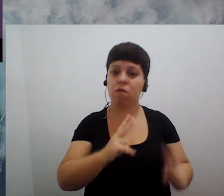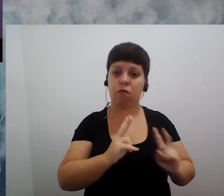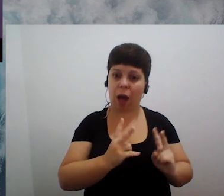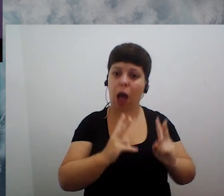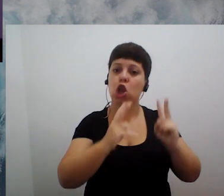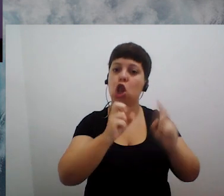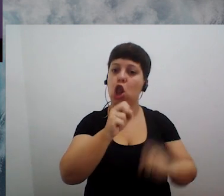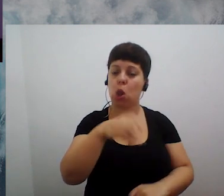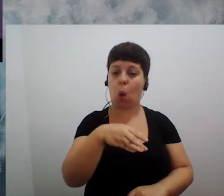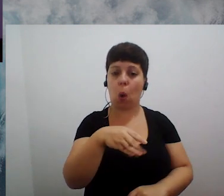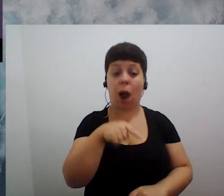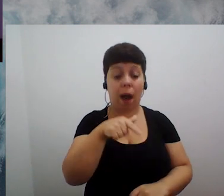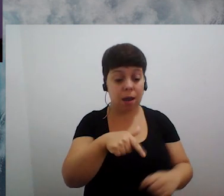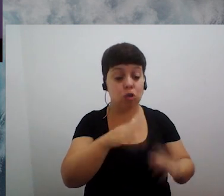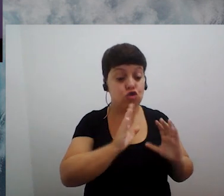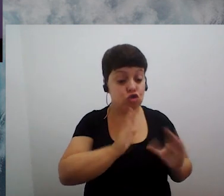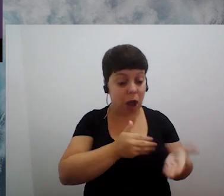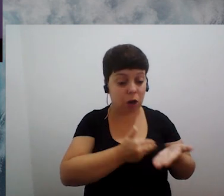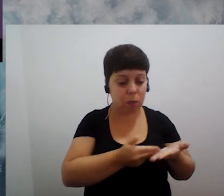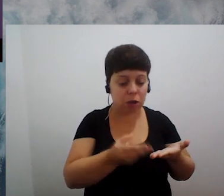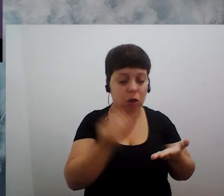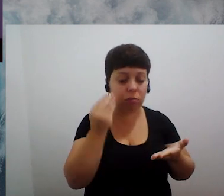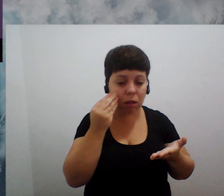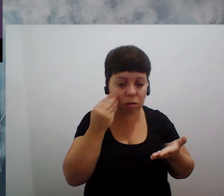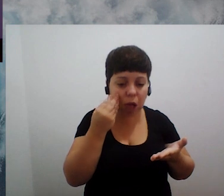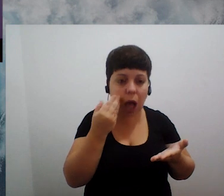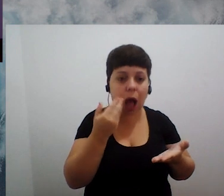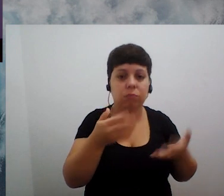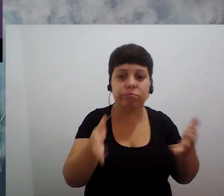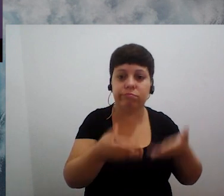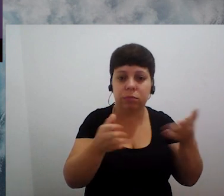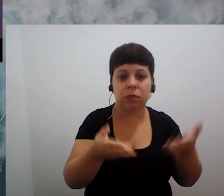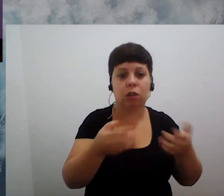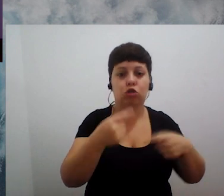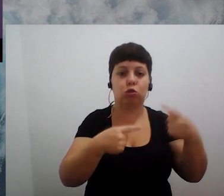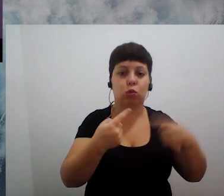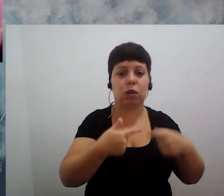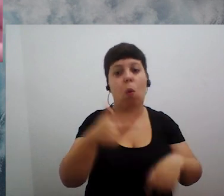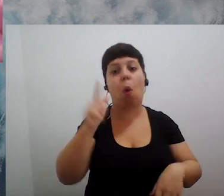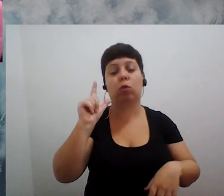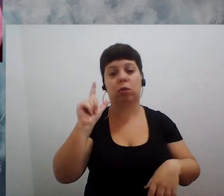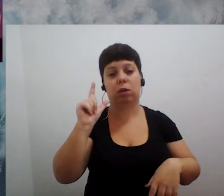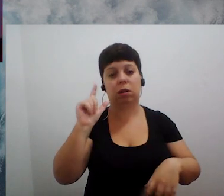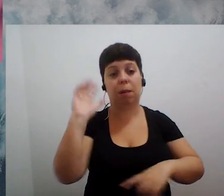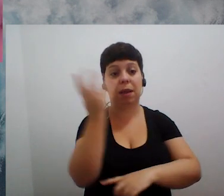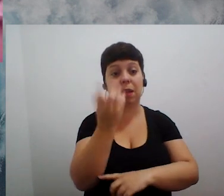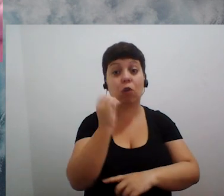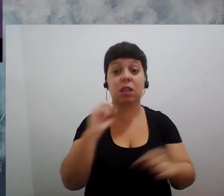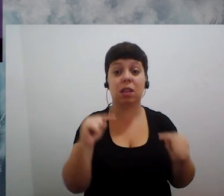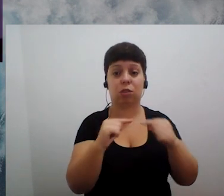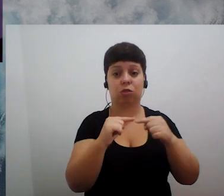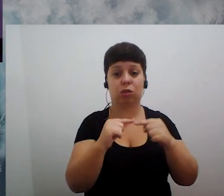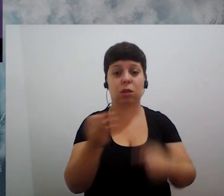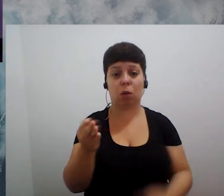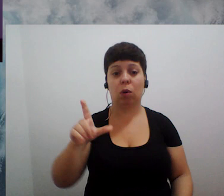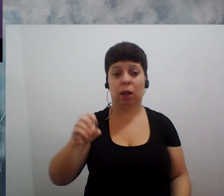na periferia e que têm o seu valor e com base neles você pode fazer a promoção de outras discussões como ambiental, quando